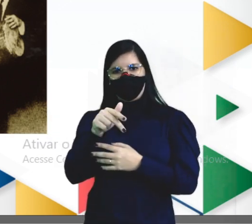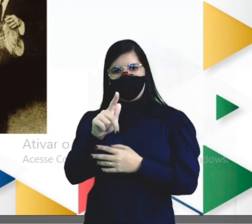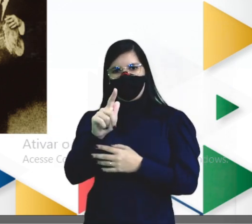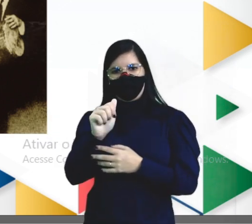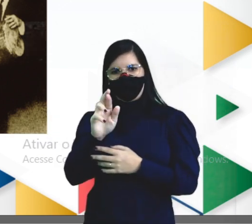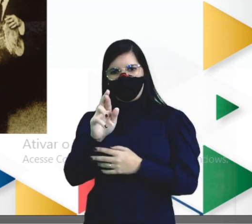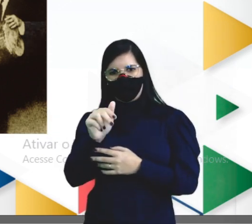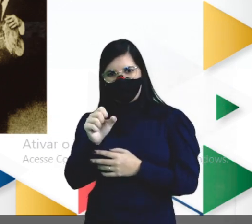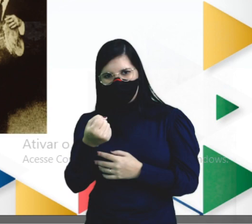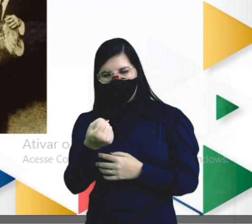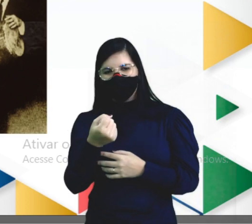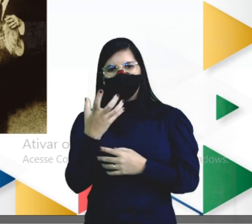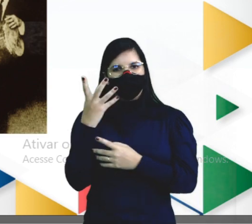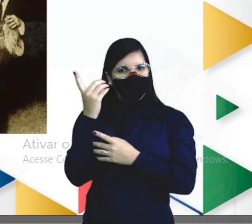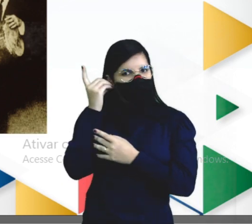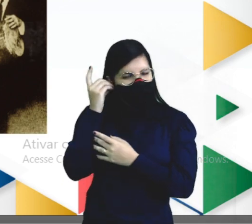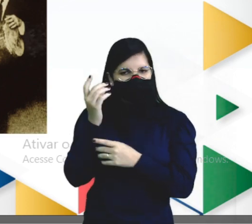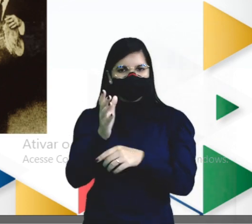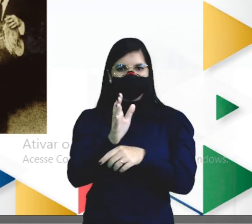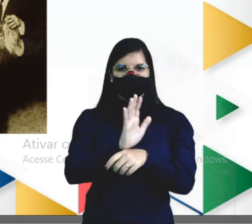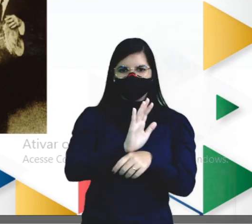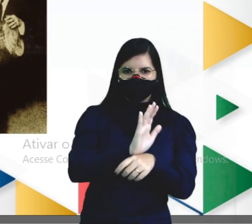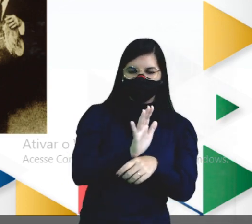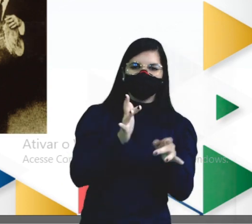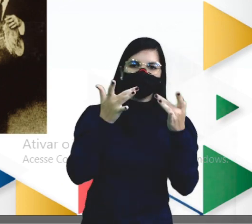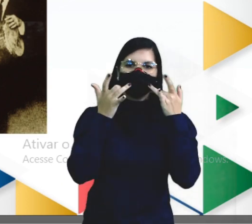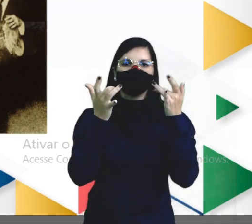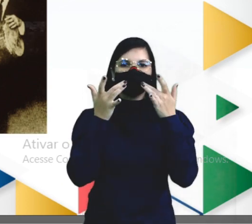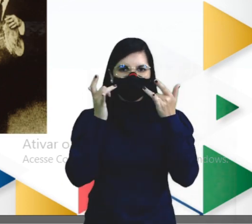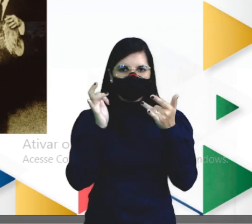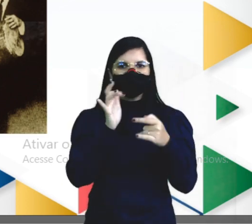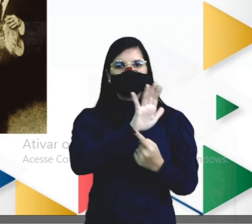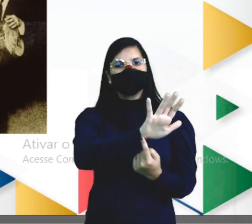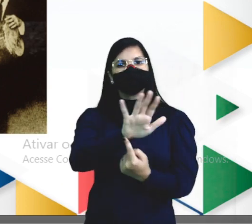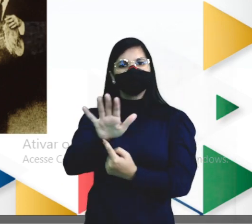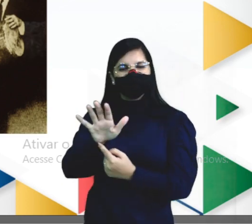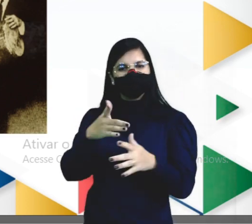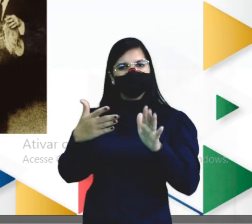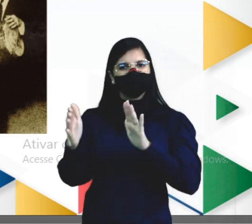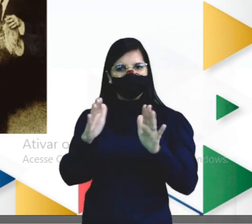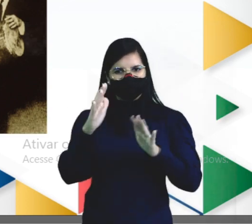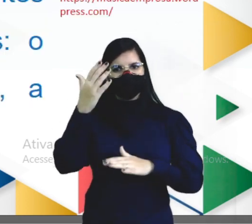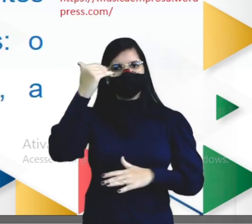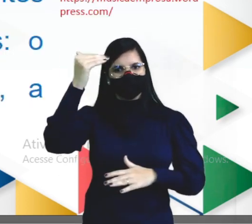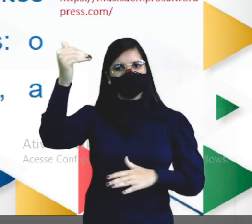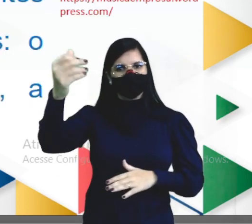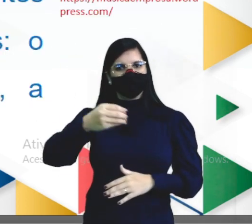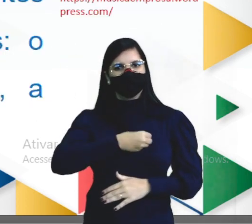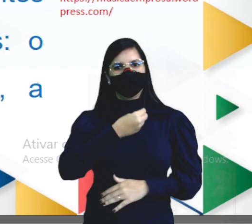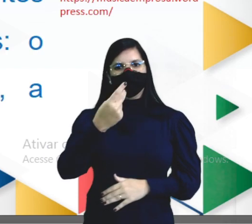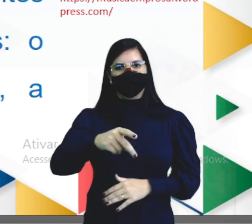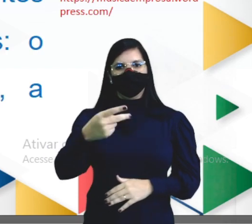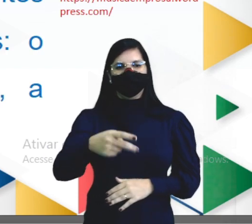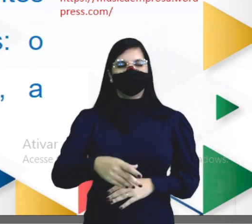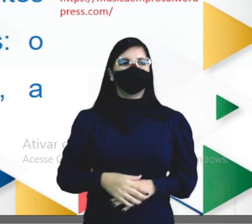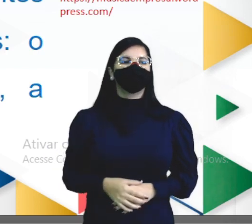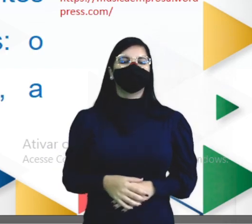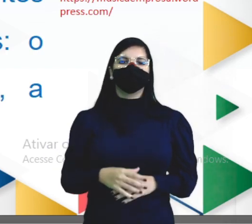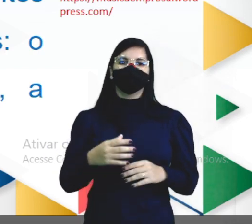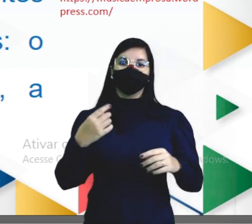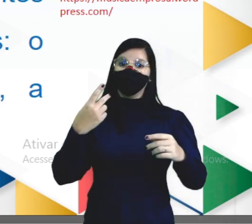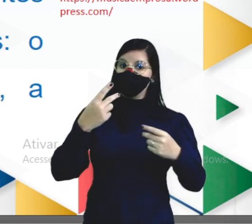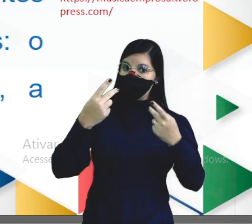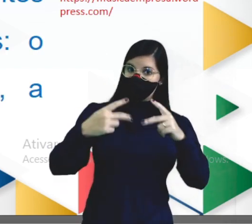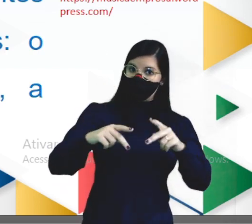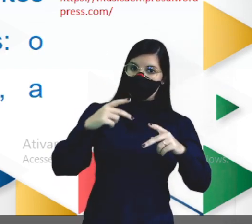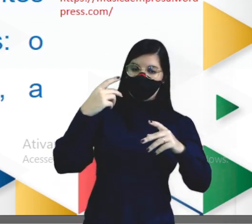época, apresentando-se em rádios, cinemas e teatros. Então, foi um momento também bastante popular da vida dele. Né? Quando sua música